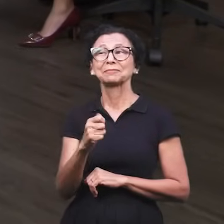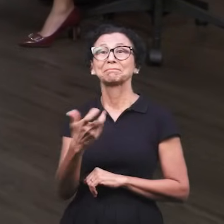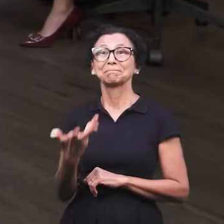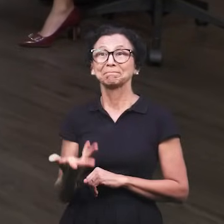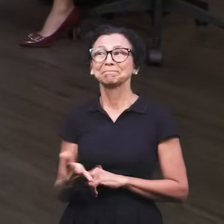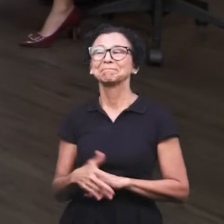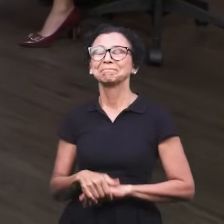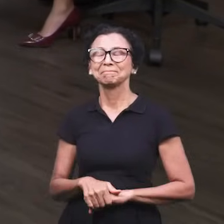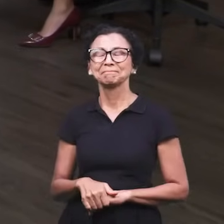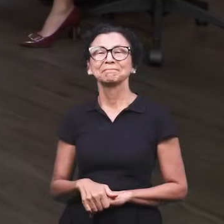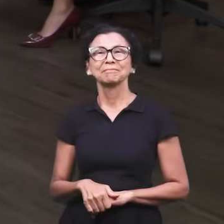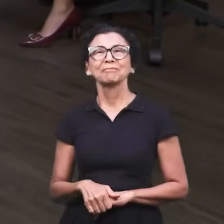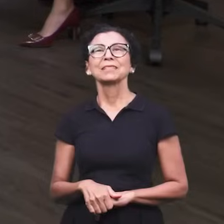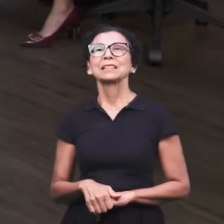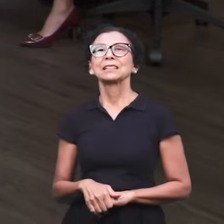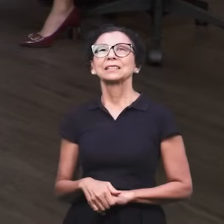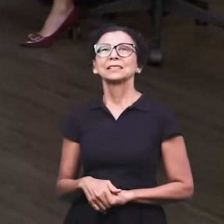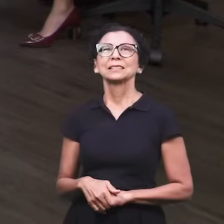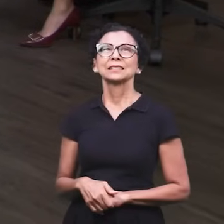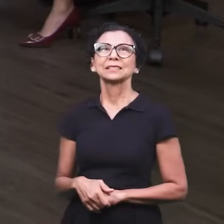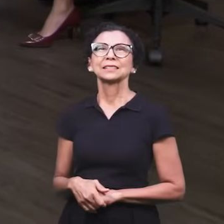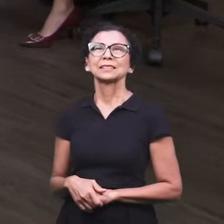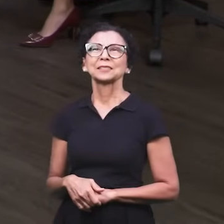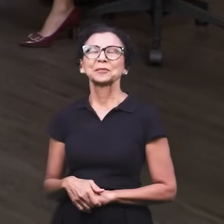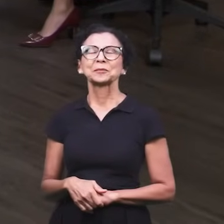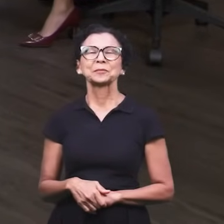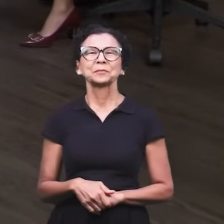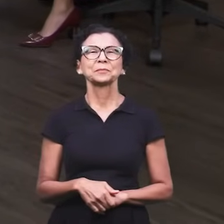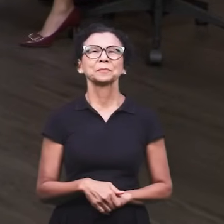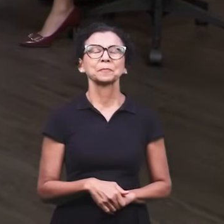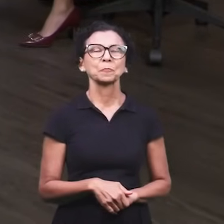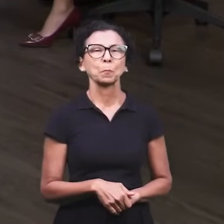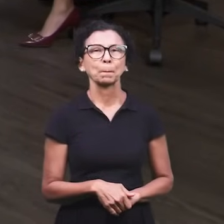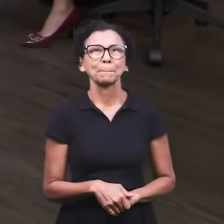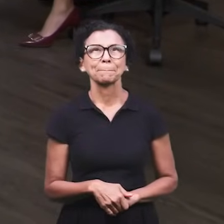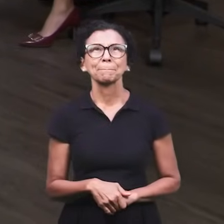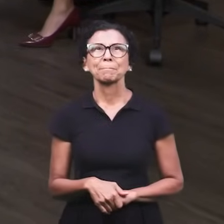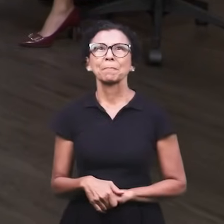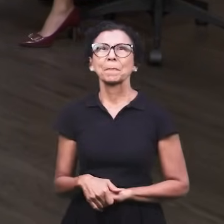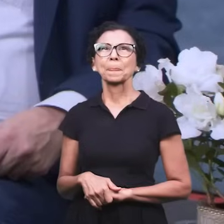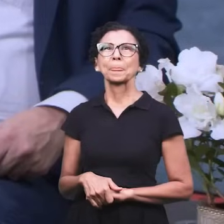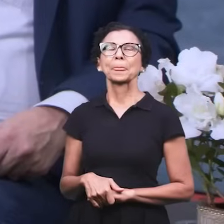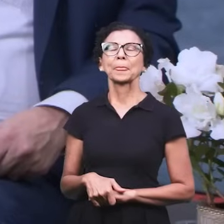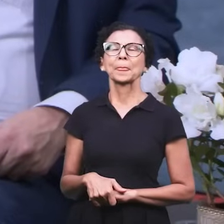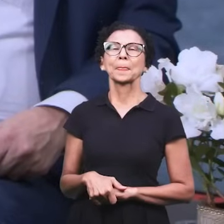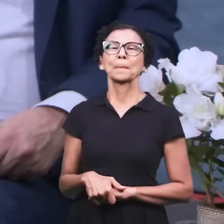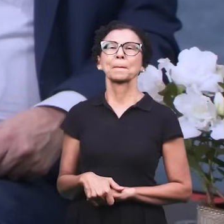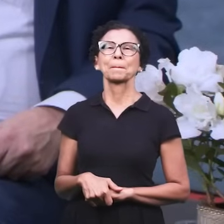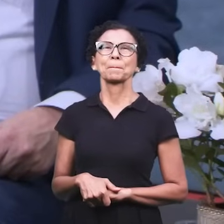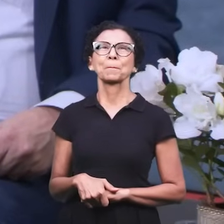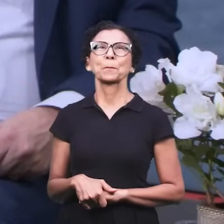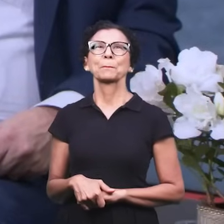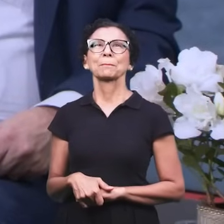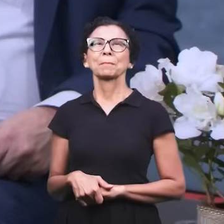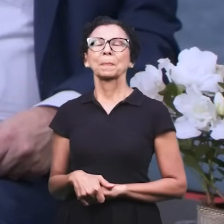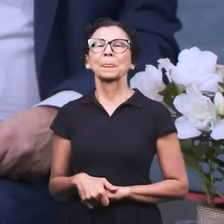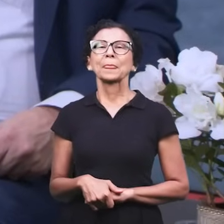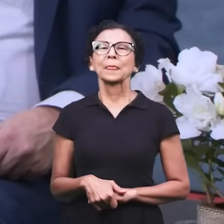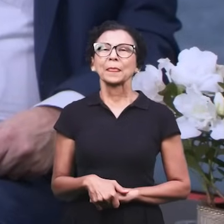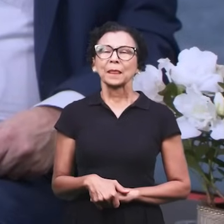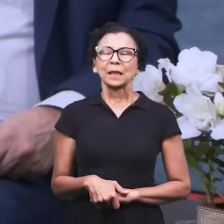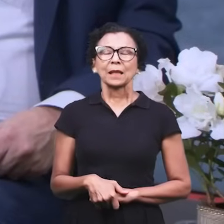te abençoando na sua escolha e tudo, mas o melhor de tudo é você saber que você está vivendo a